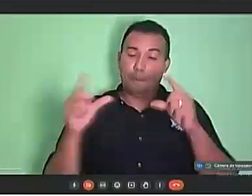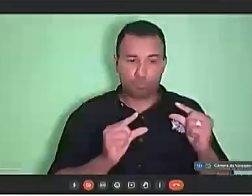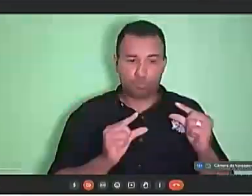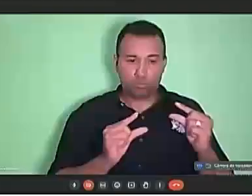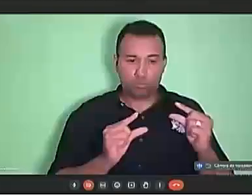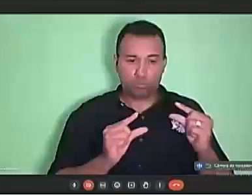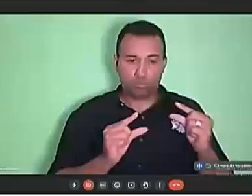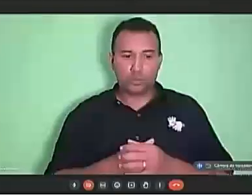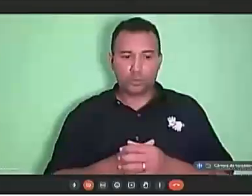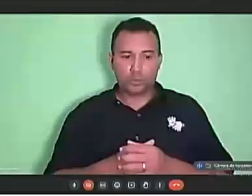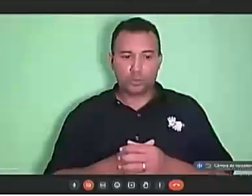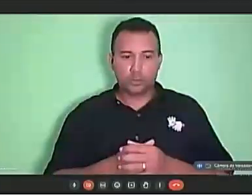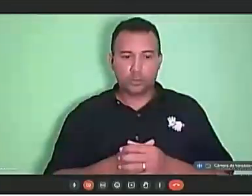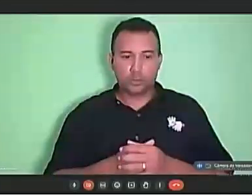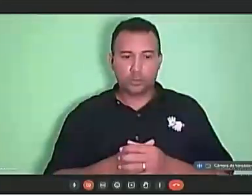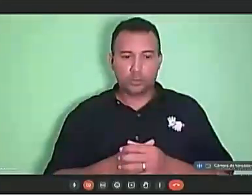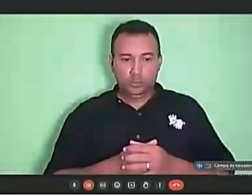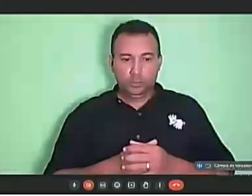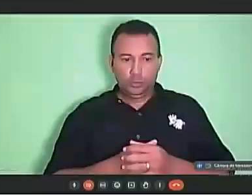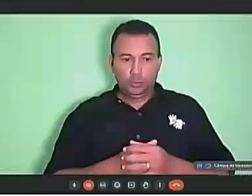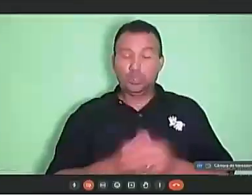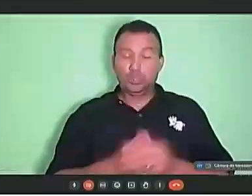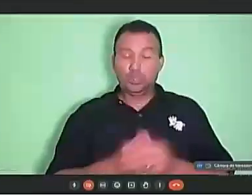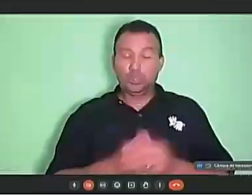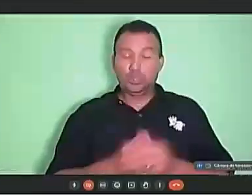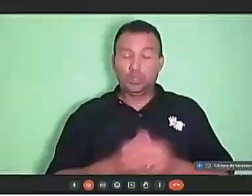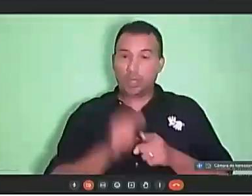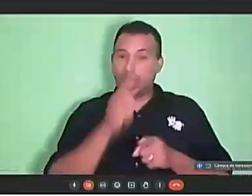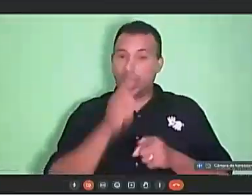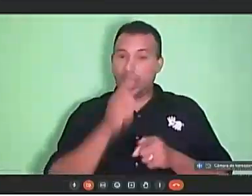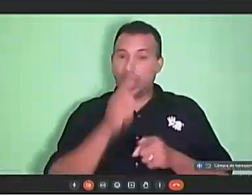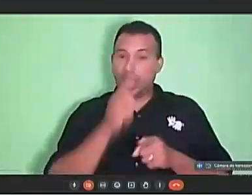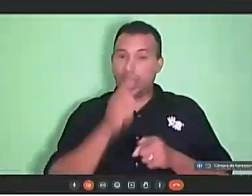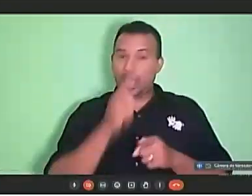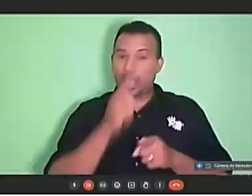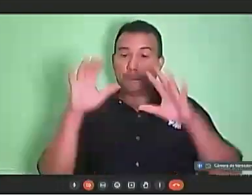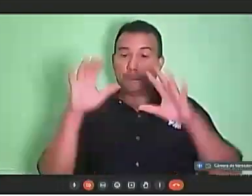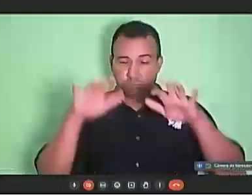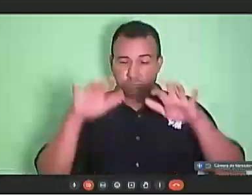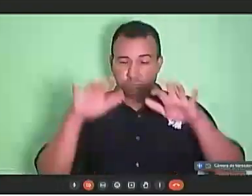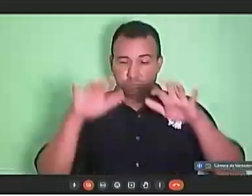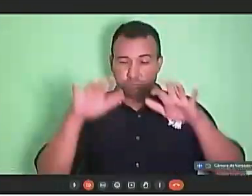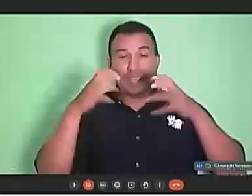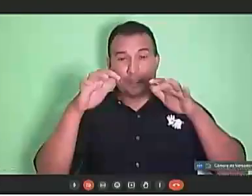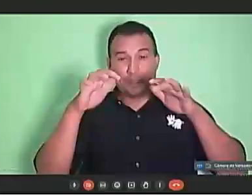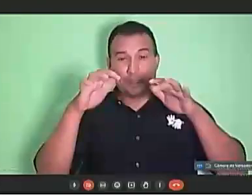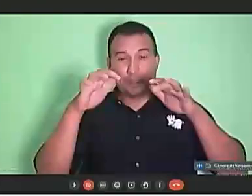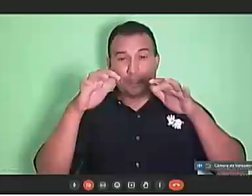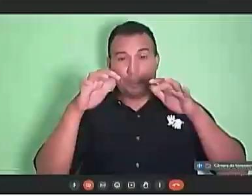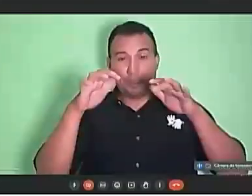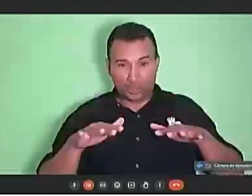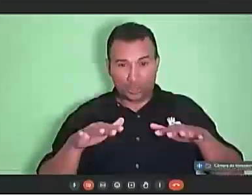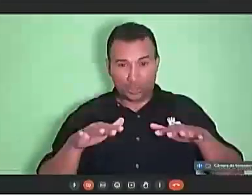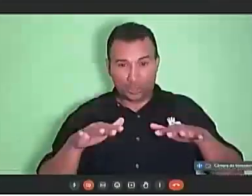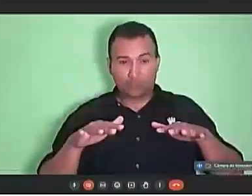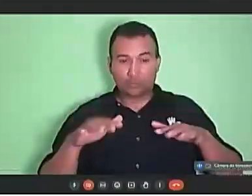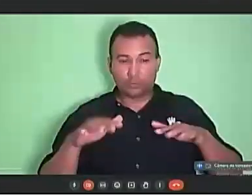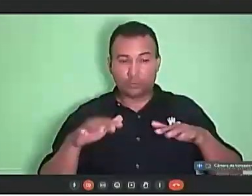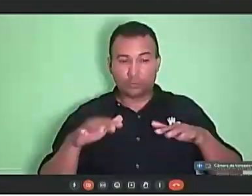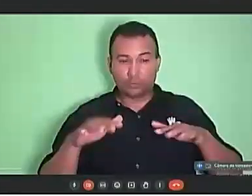isso baixar o nível das enchentes na Vitória. Só para vocês terem uma ideia, na vazão média do rio, quando a gente está ali em